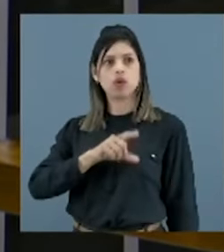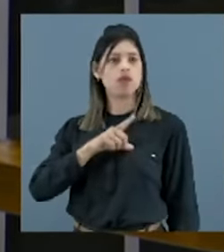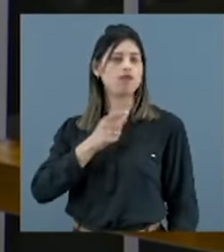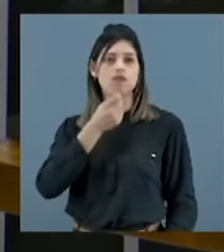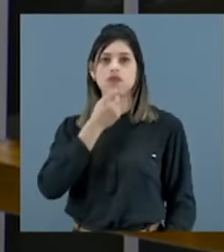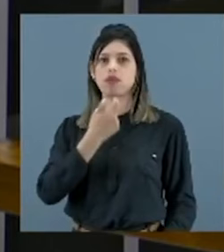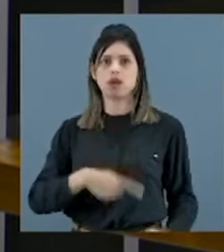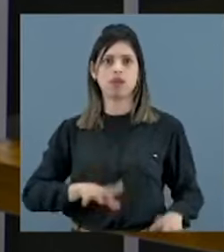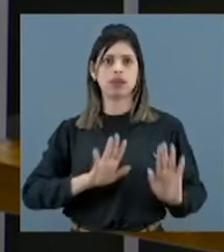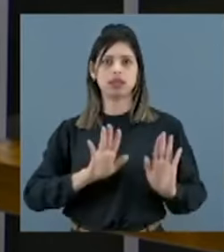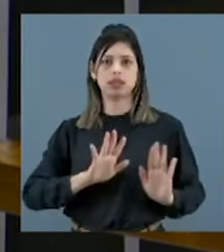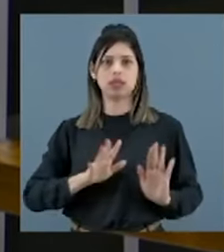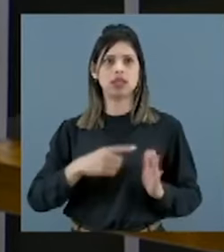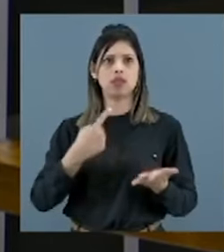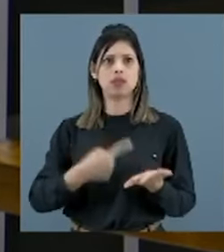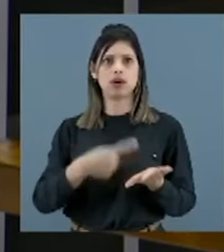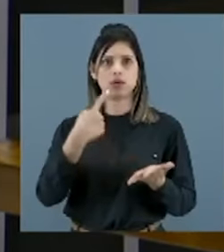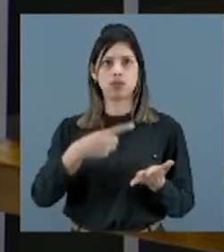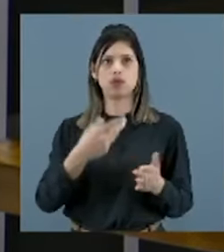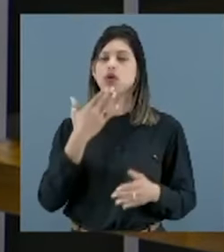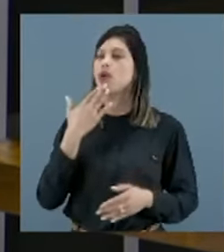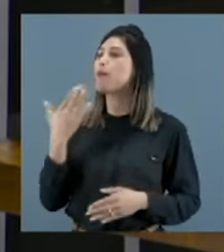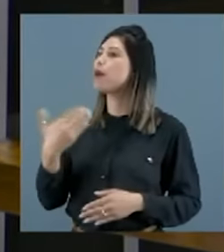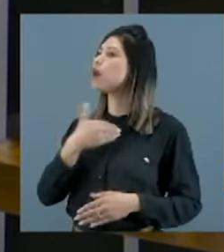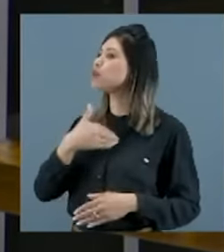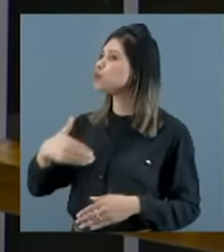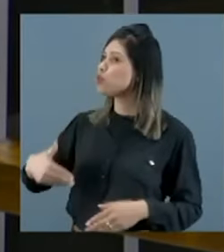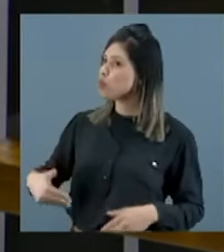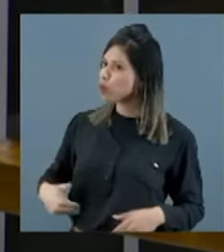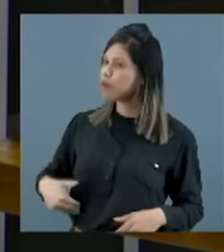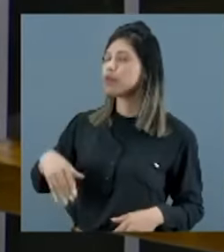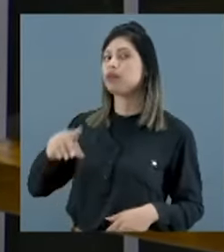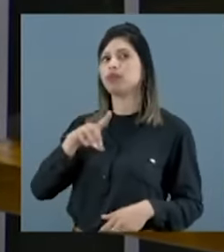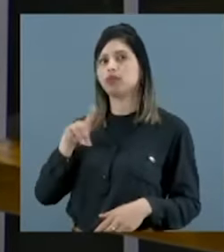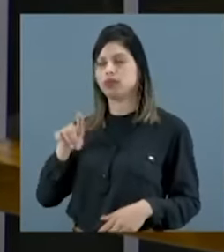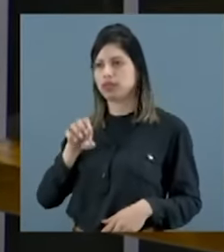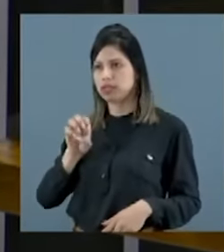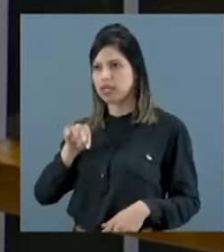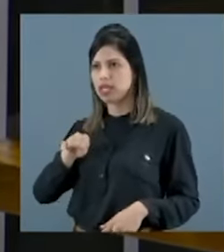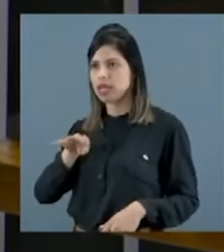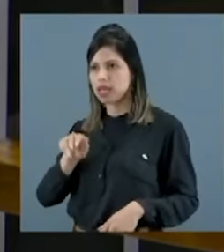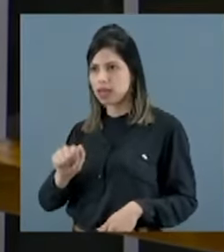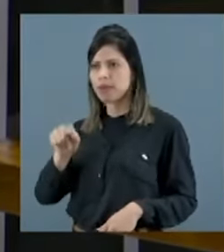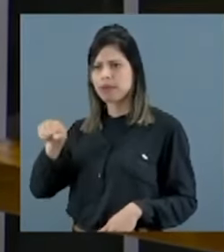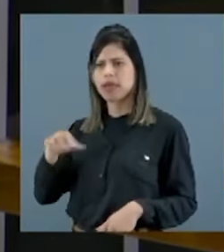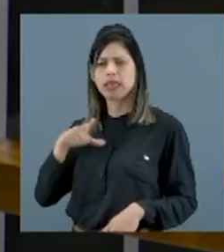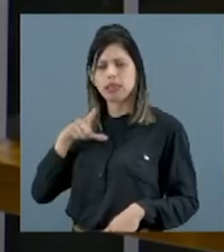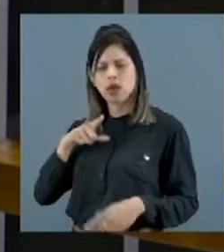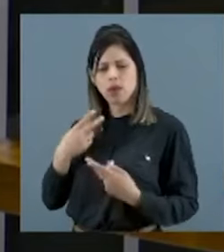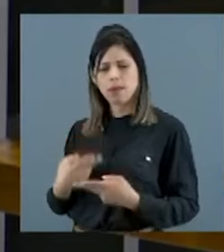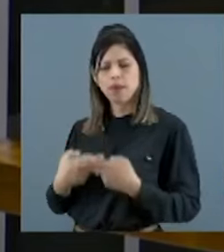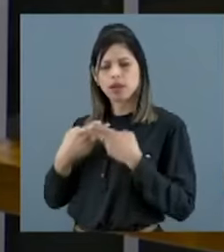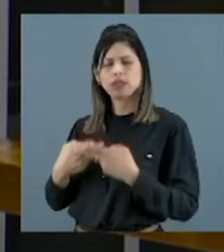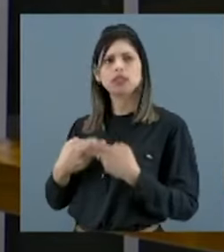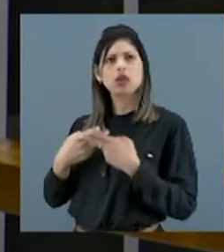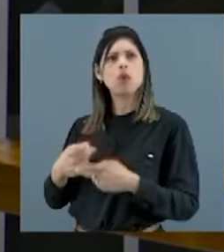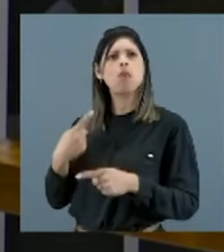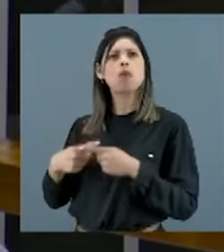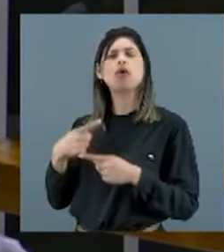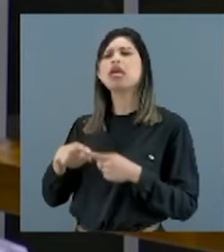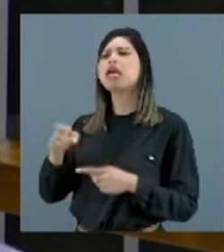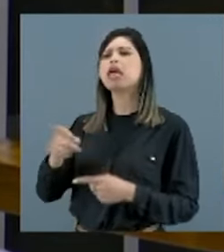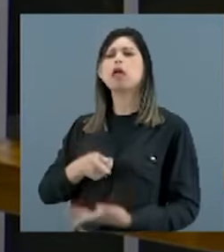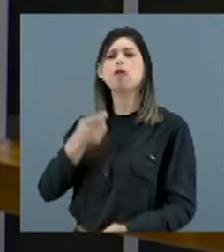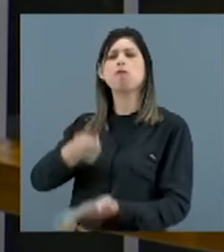Zema, deputados e deputadas do Novo, peço ao governador Zema para ter um pouquinho de coerência, porque ele arrocha o serviço